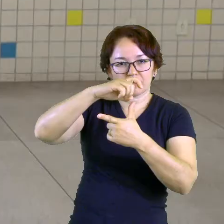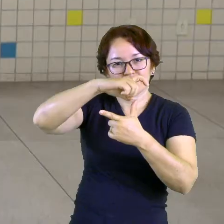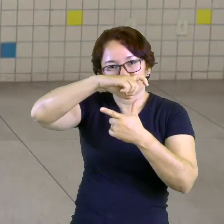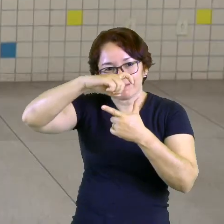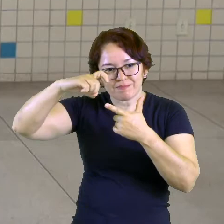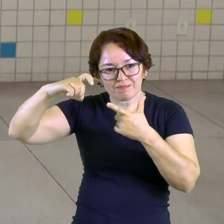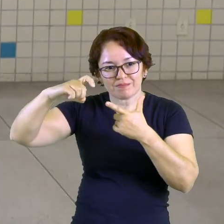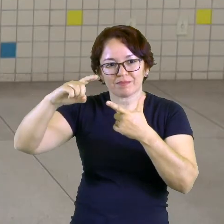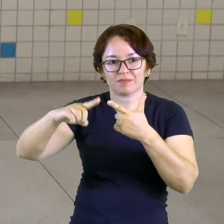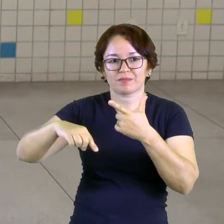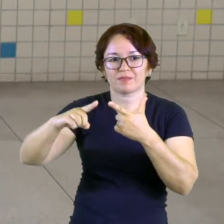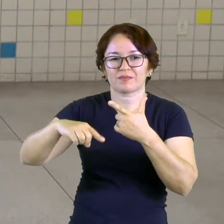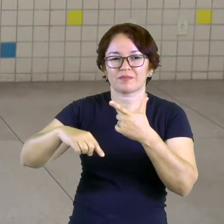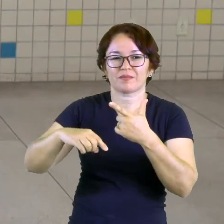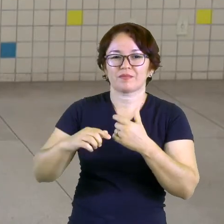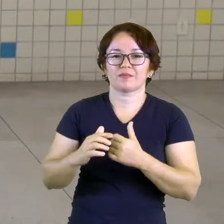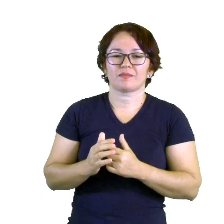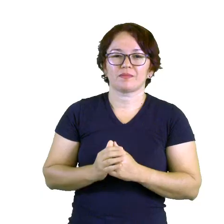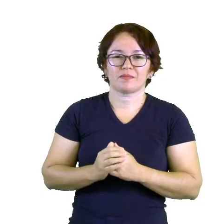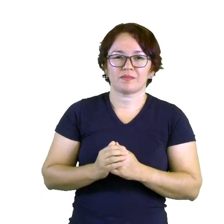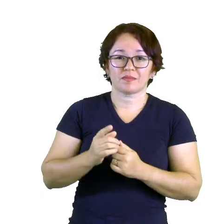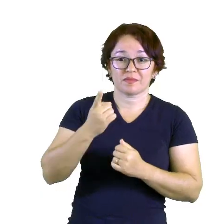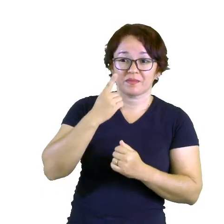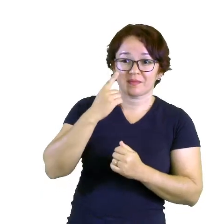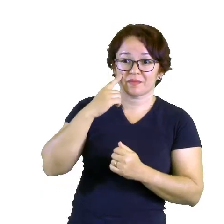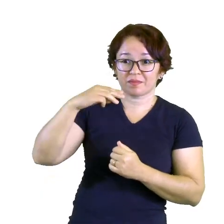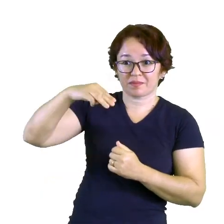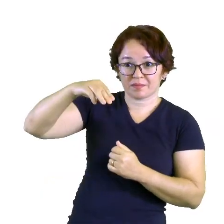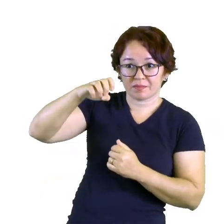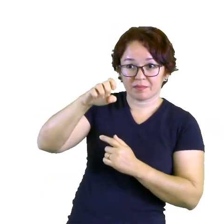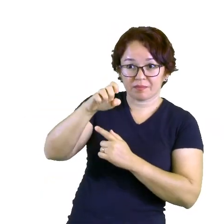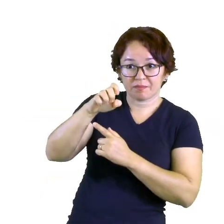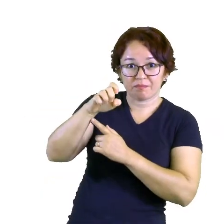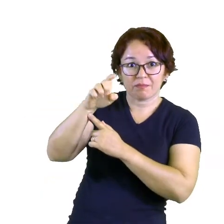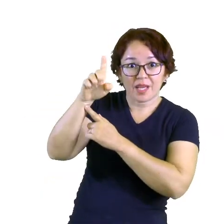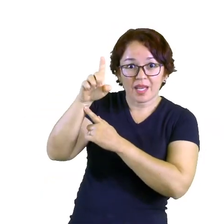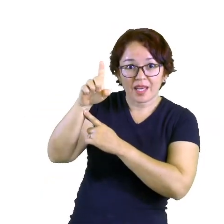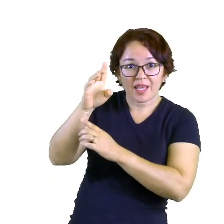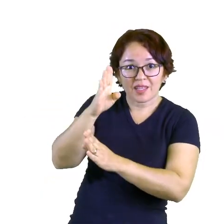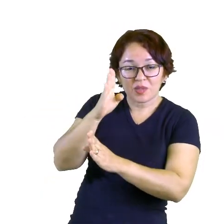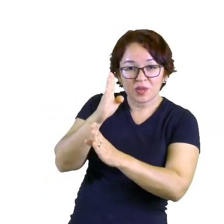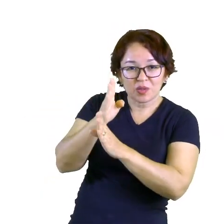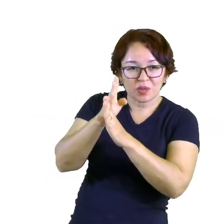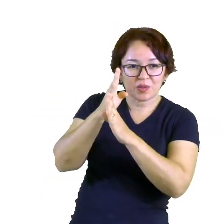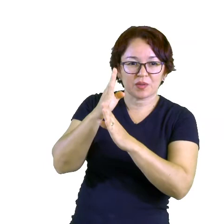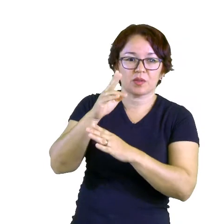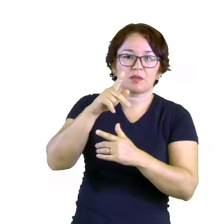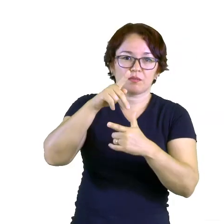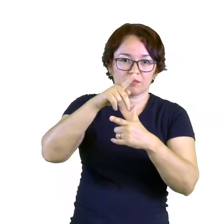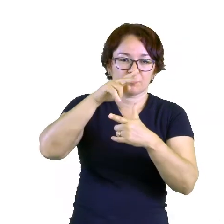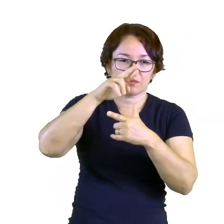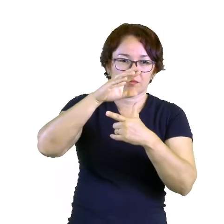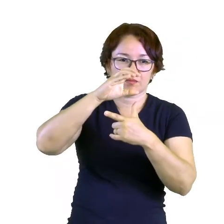proparoxítona. Olha a acentuação. Mé tem um acento. Então, ela é uma proparoxítona.